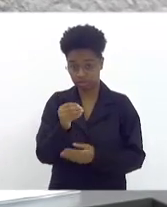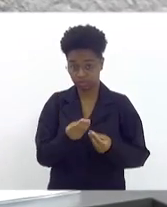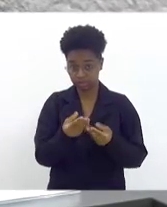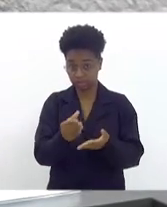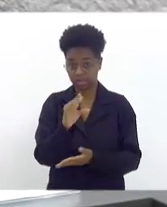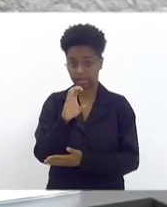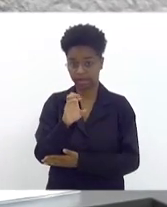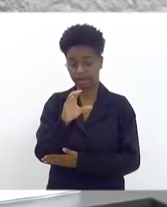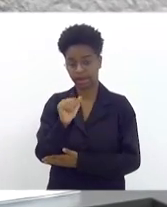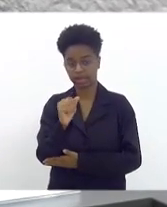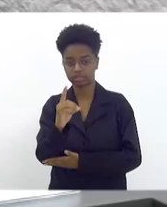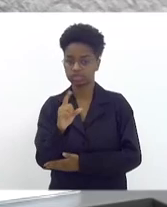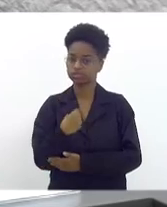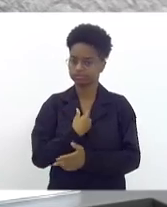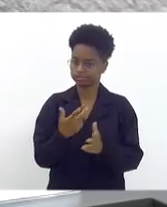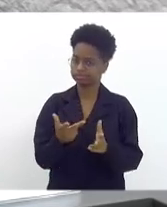aí que